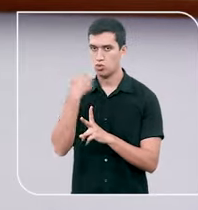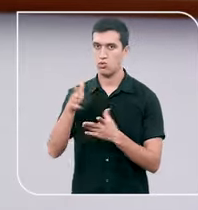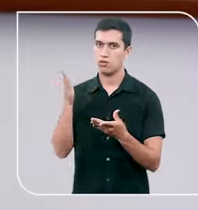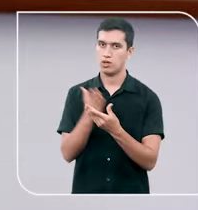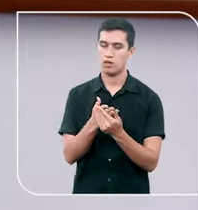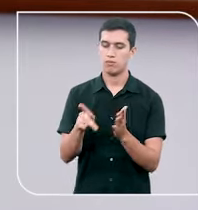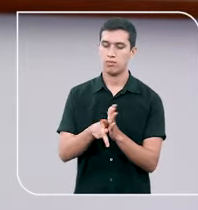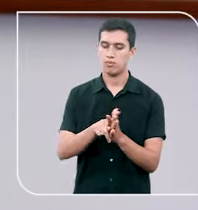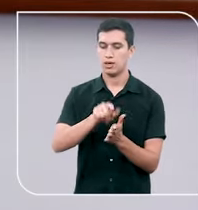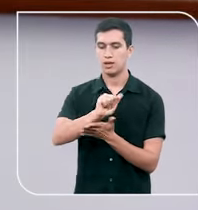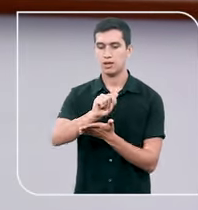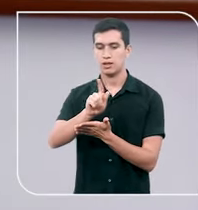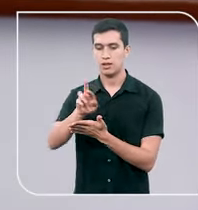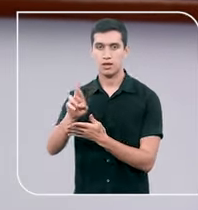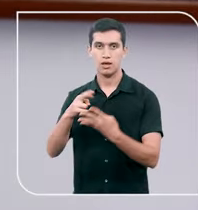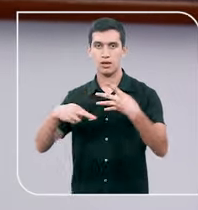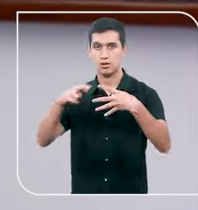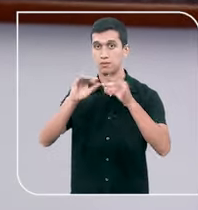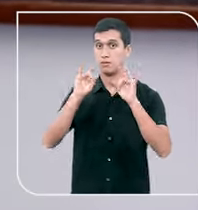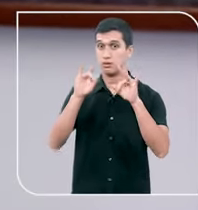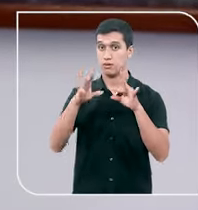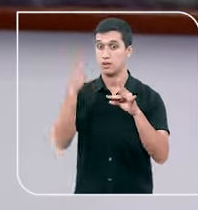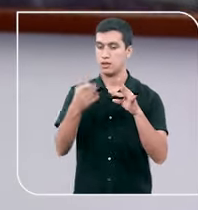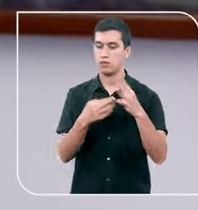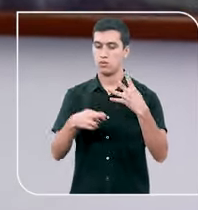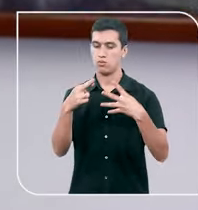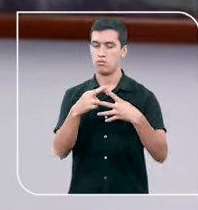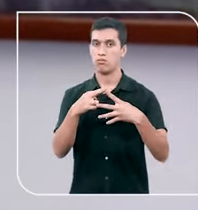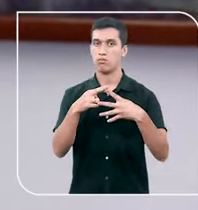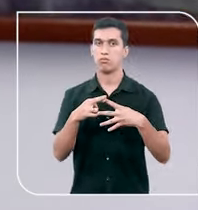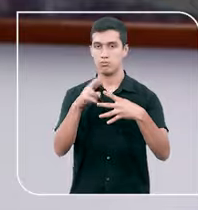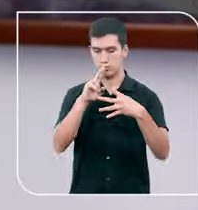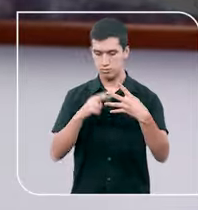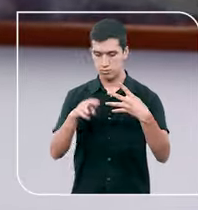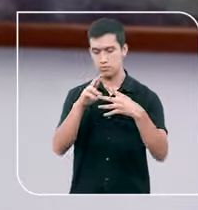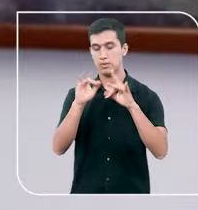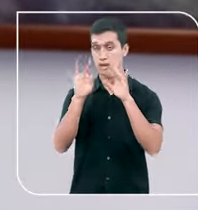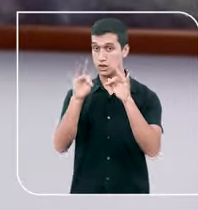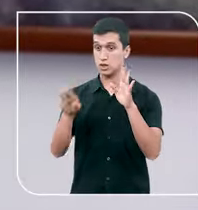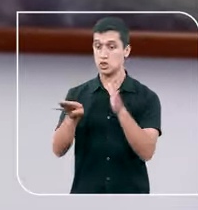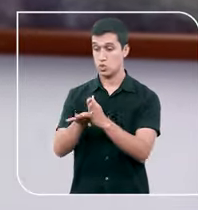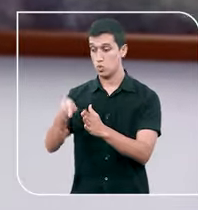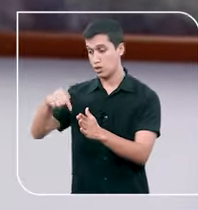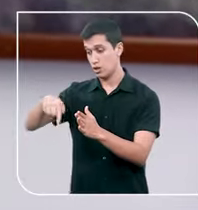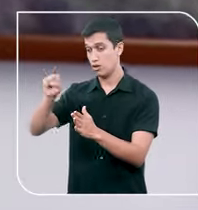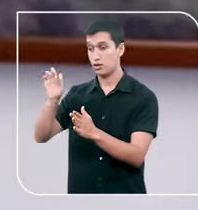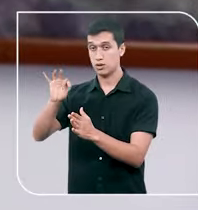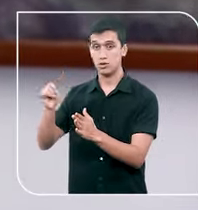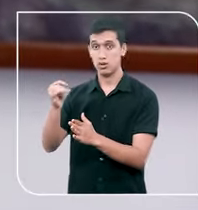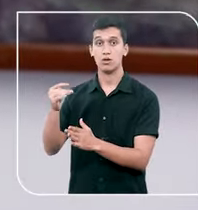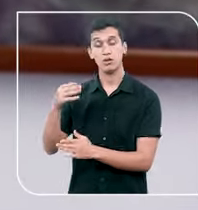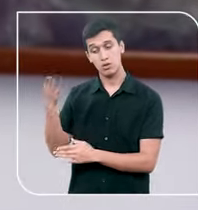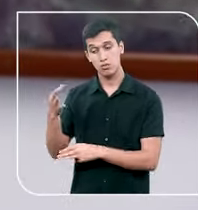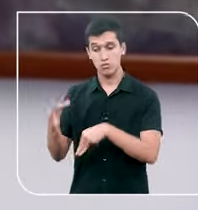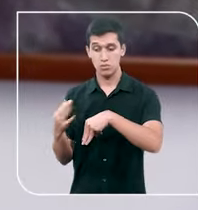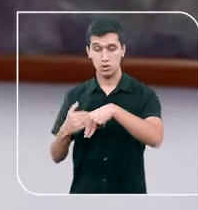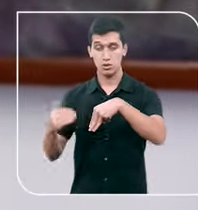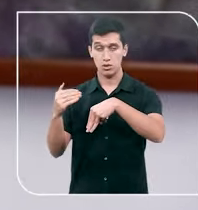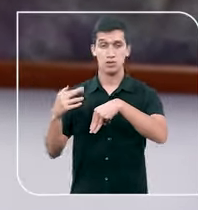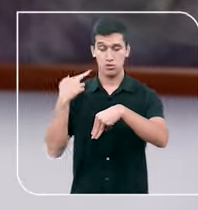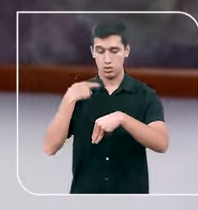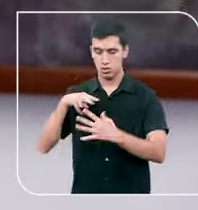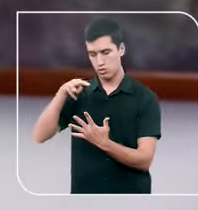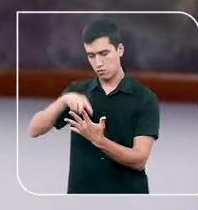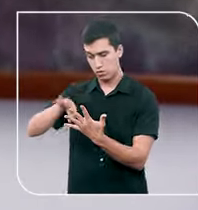agravo em recurso especial. Esse recurso de agravo em recurso especial chegou ao STJ e o ministro relator,